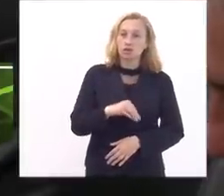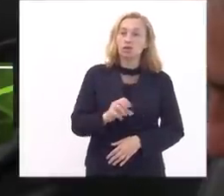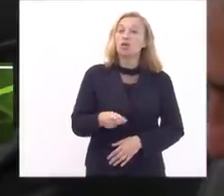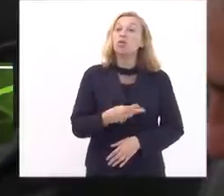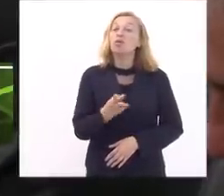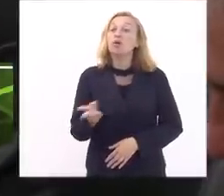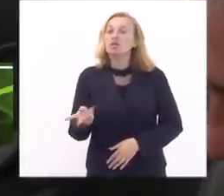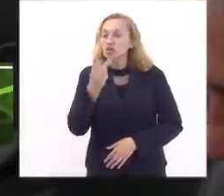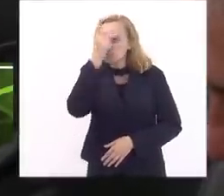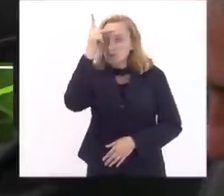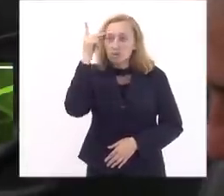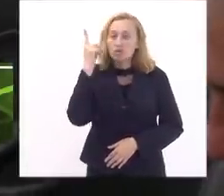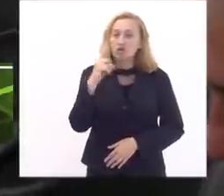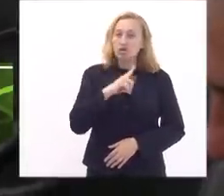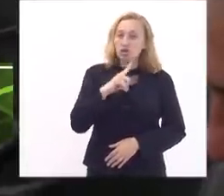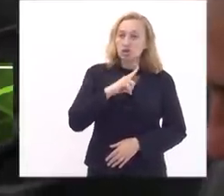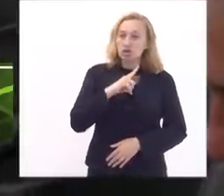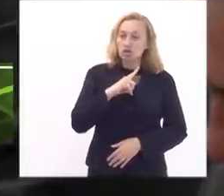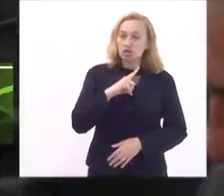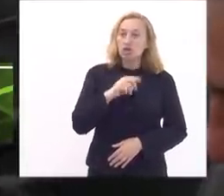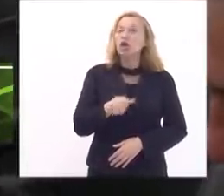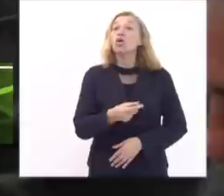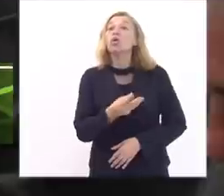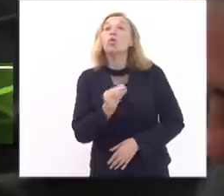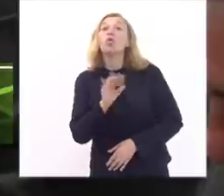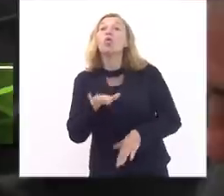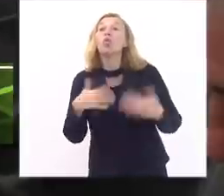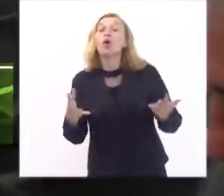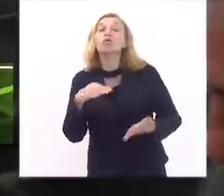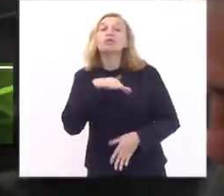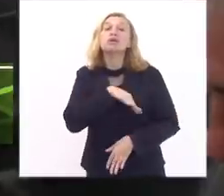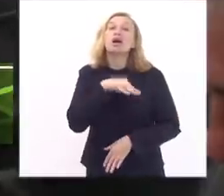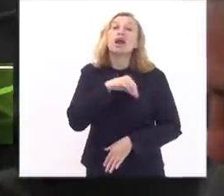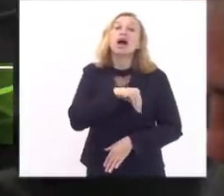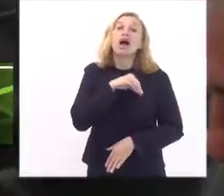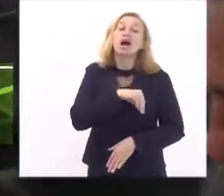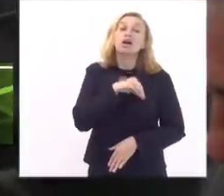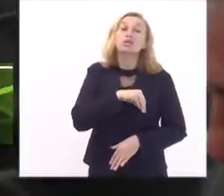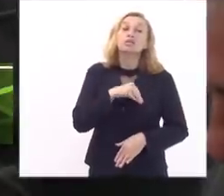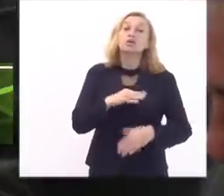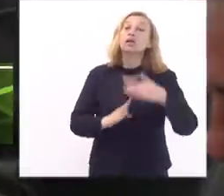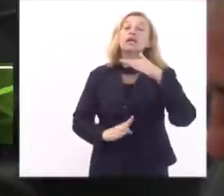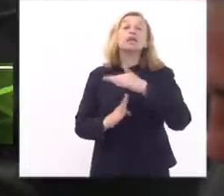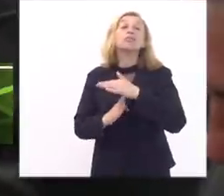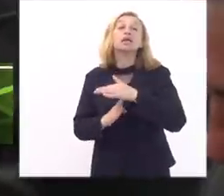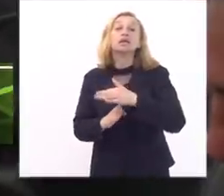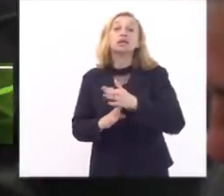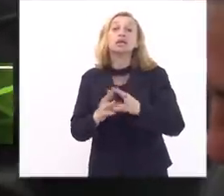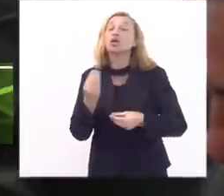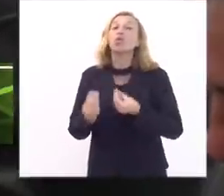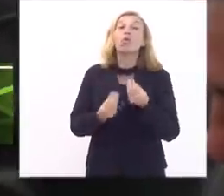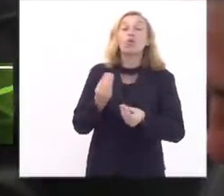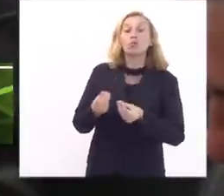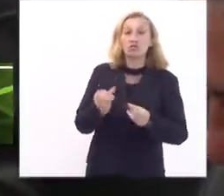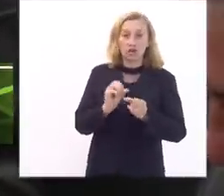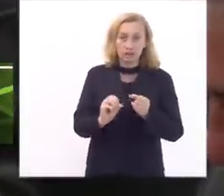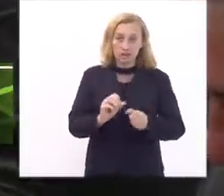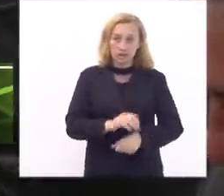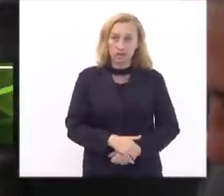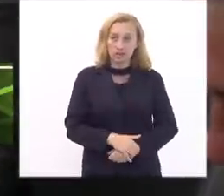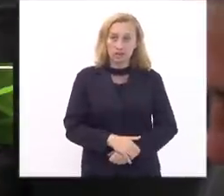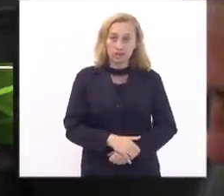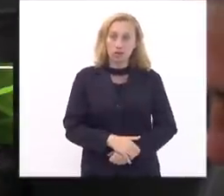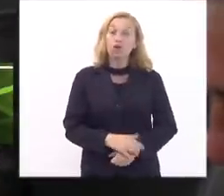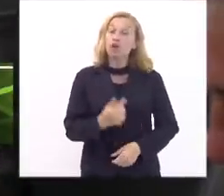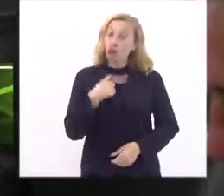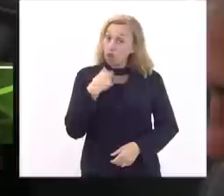Quanto ganhavam? Alguns. Qual é o teto? Qual o limite? Como fazer? O que eu